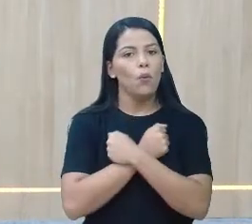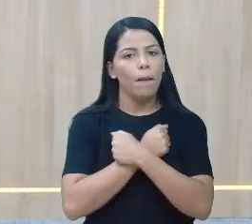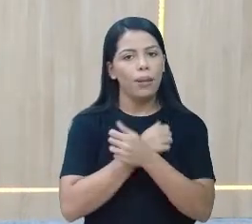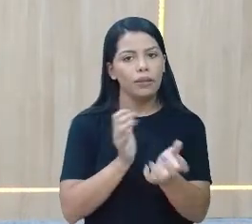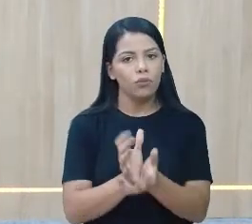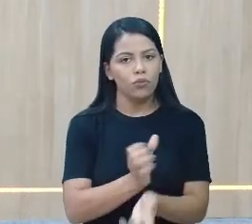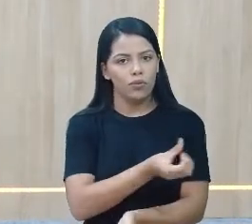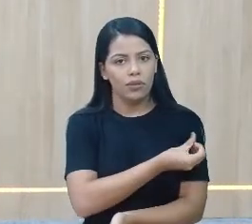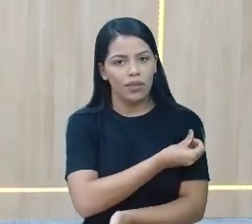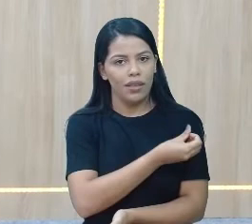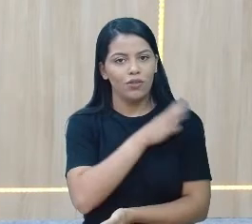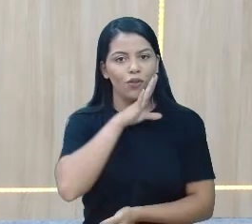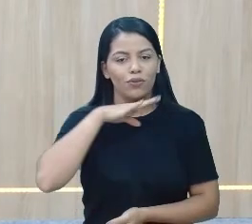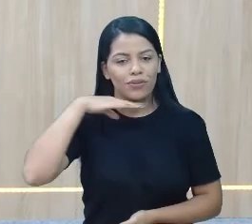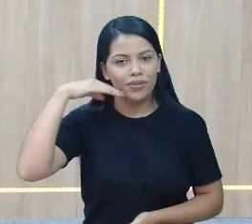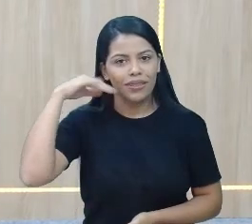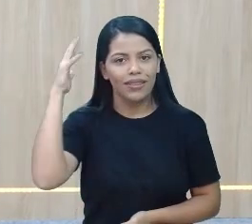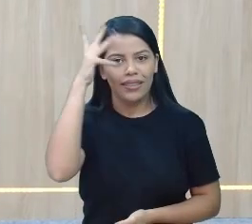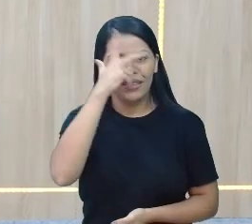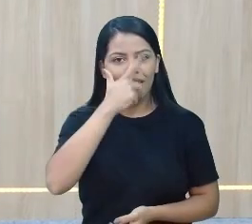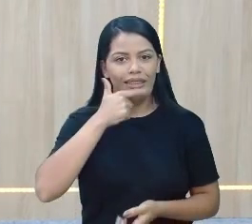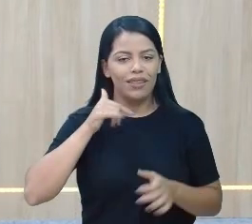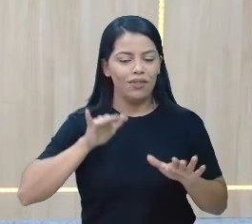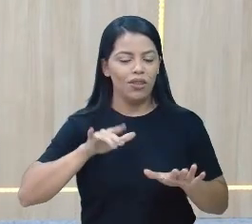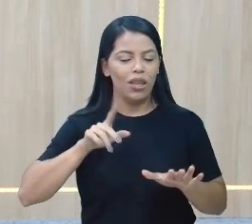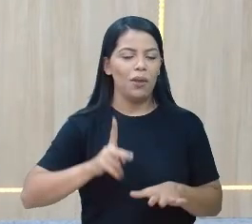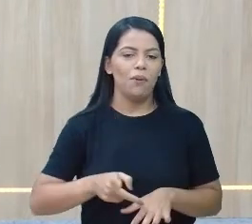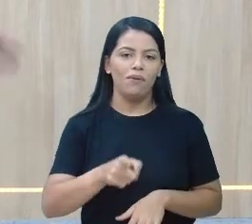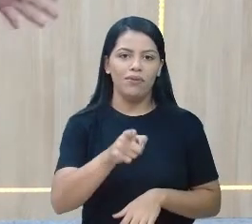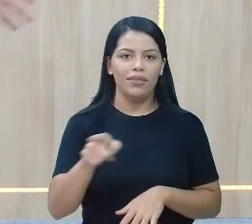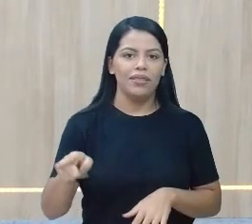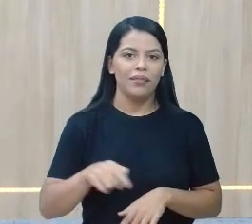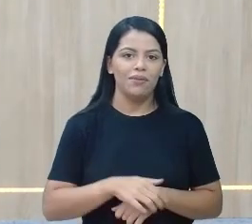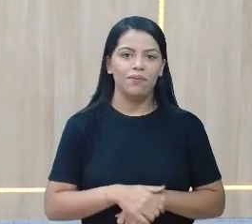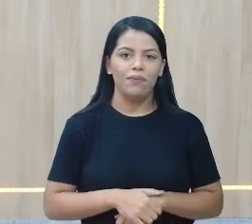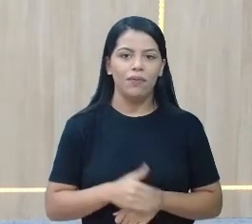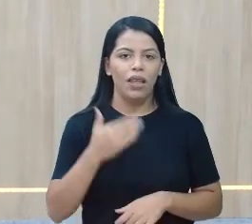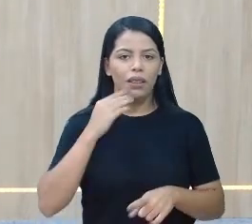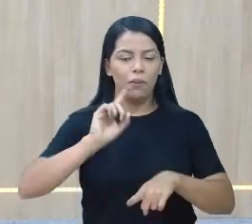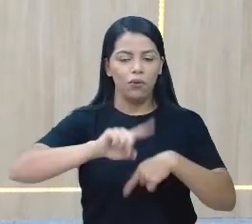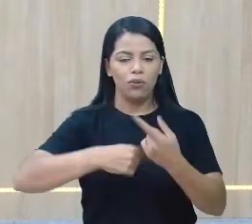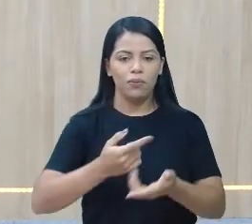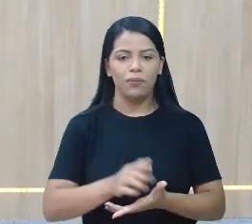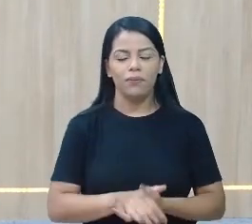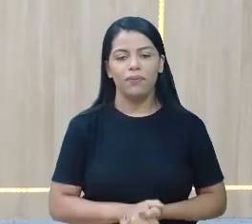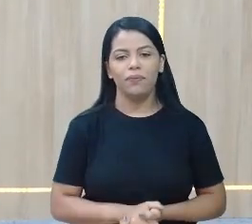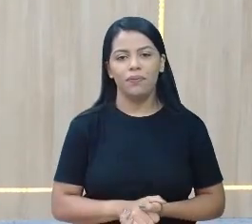ano, ó. O rostinho lindo fica aqui para vocês. Até a próxima.